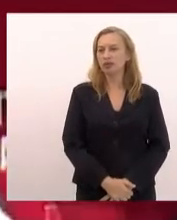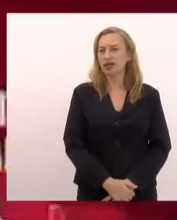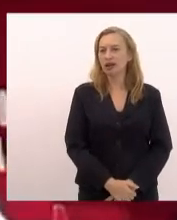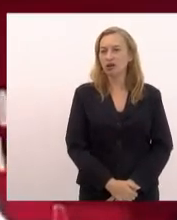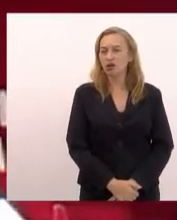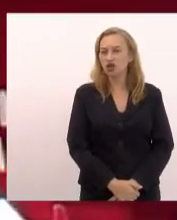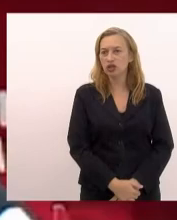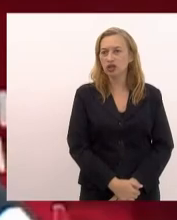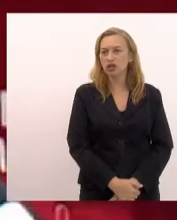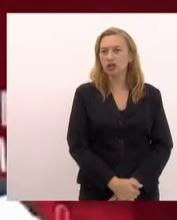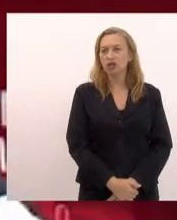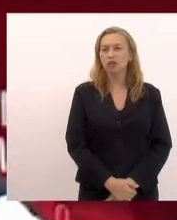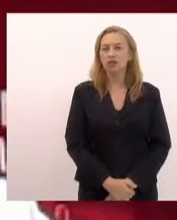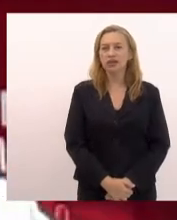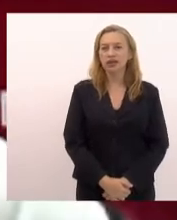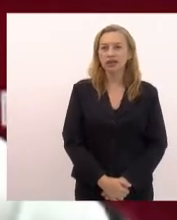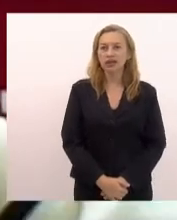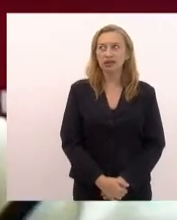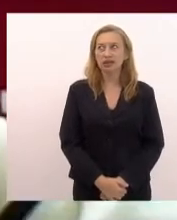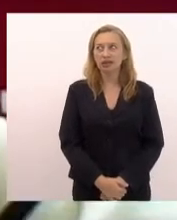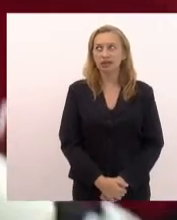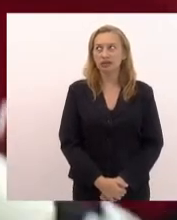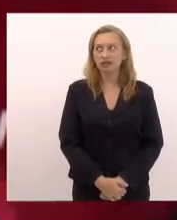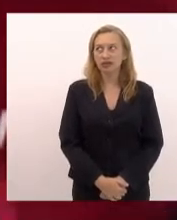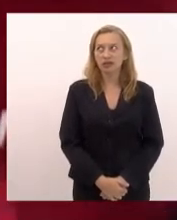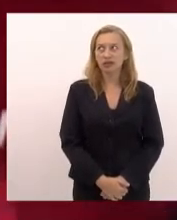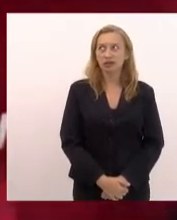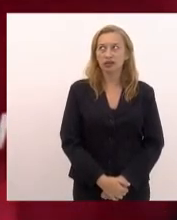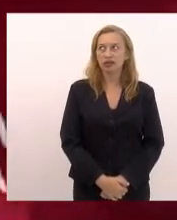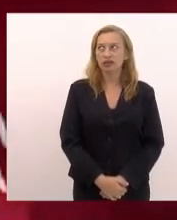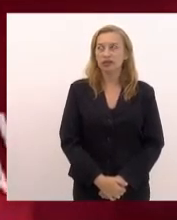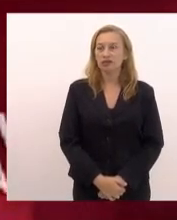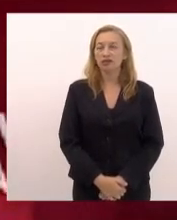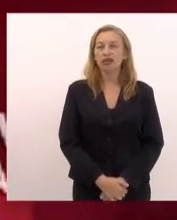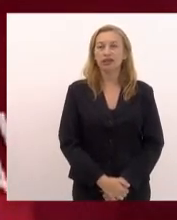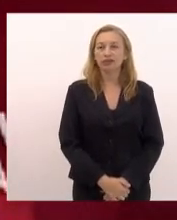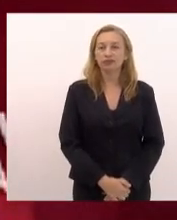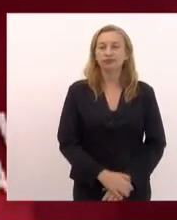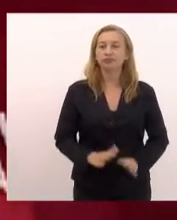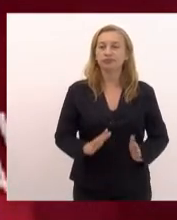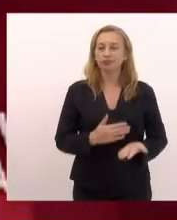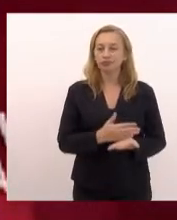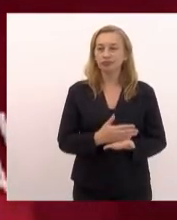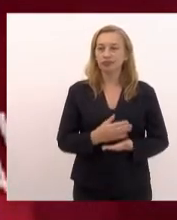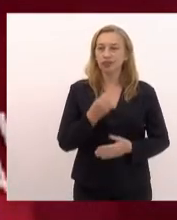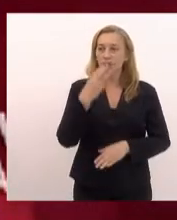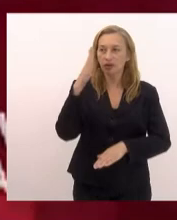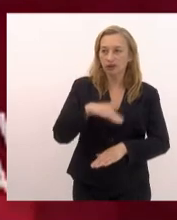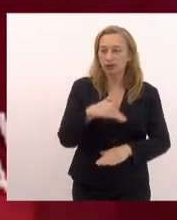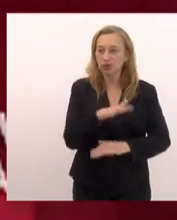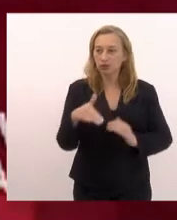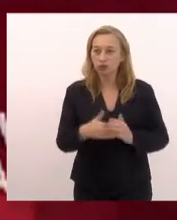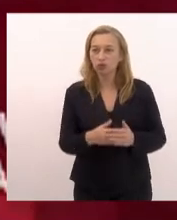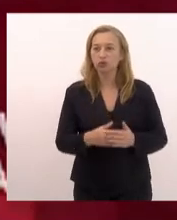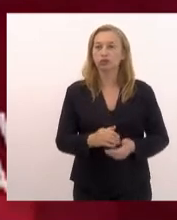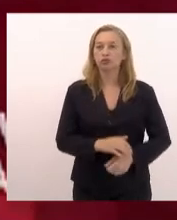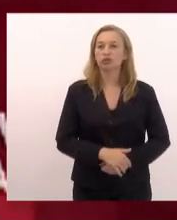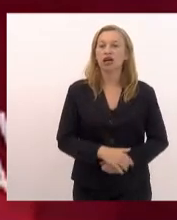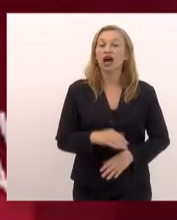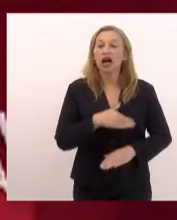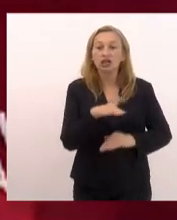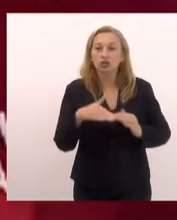Boa tarde a todas e todos. Eu quero inicialmente cumprimentar a todos aqueles que